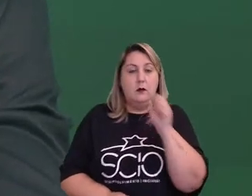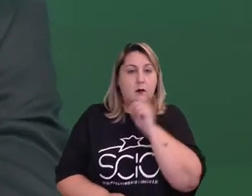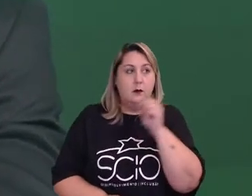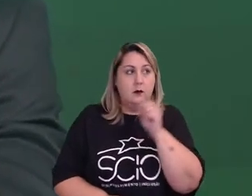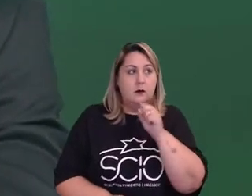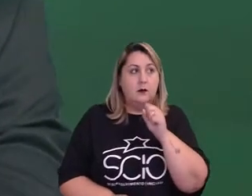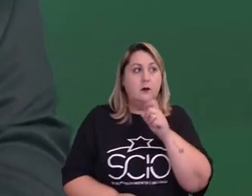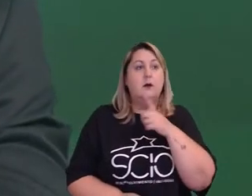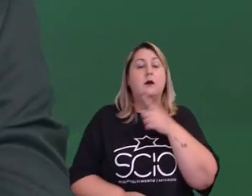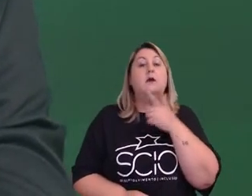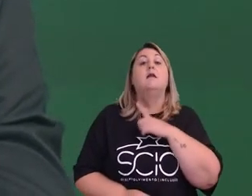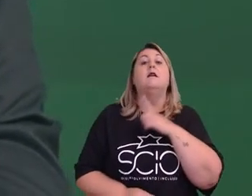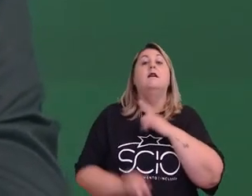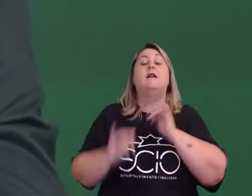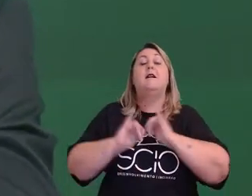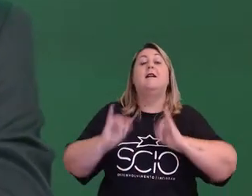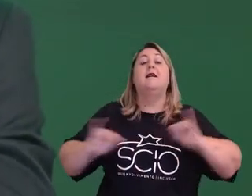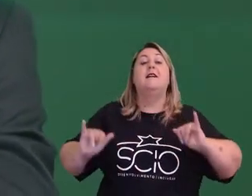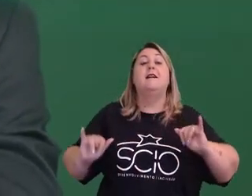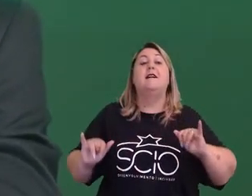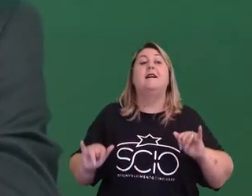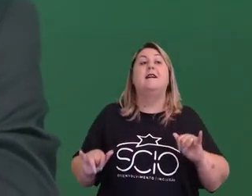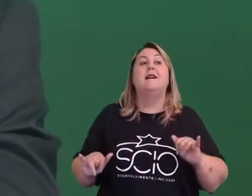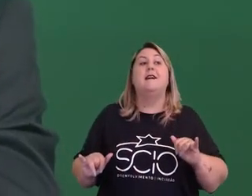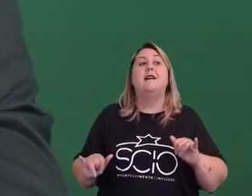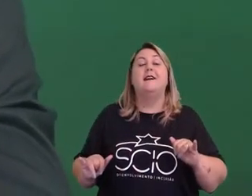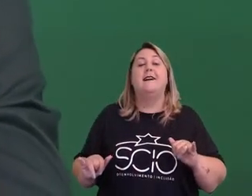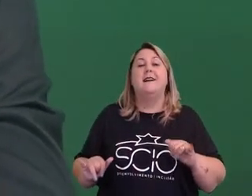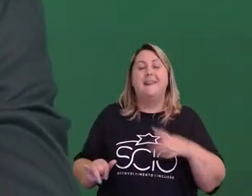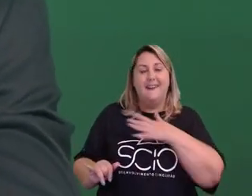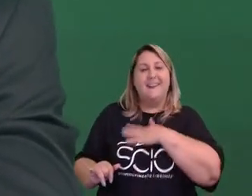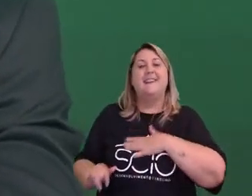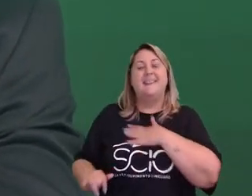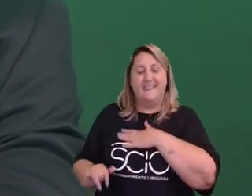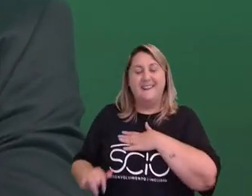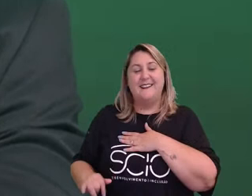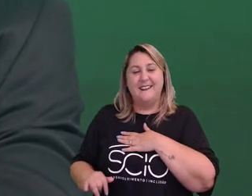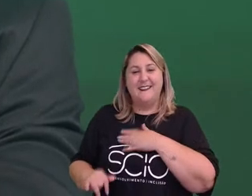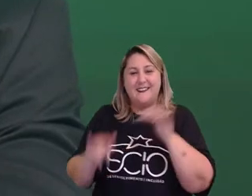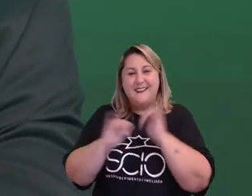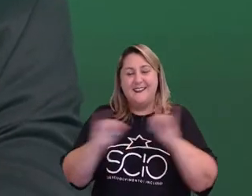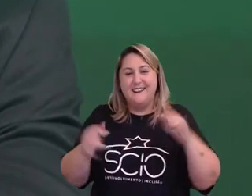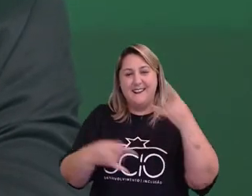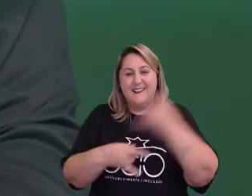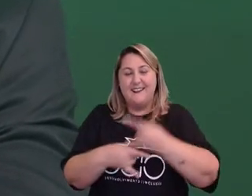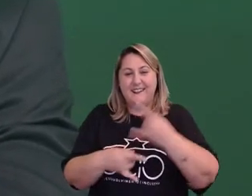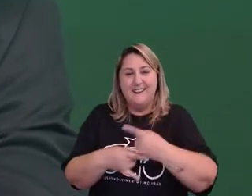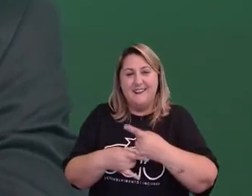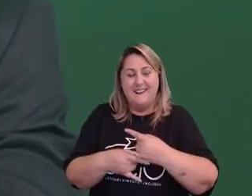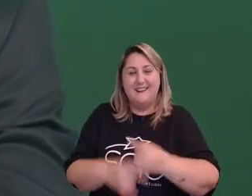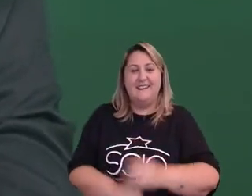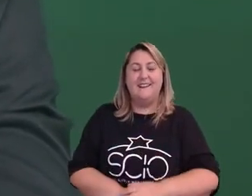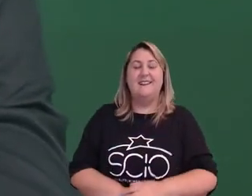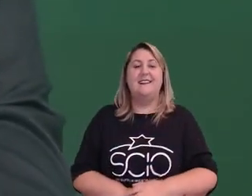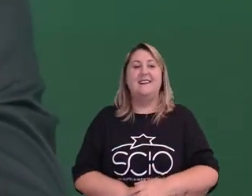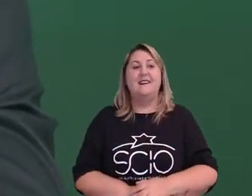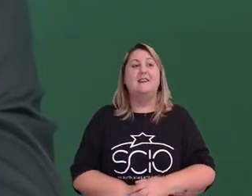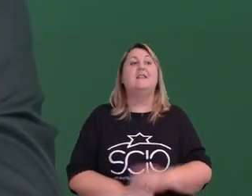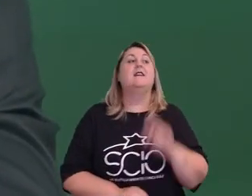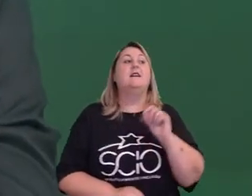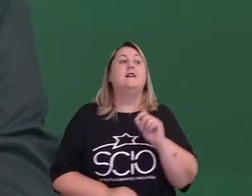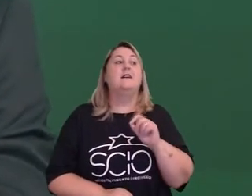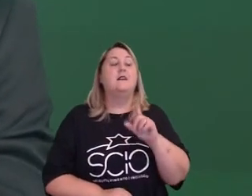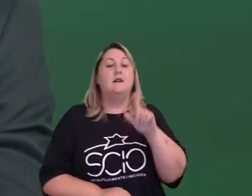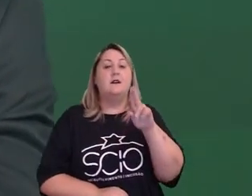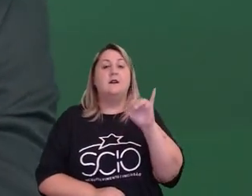@RogerFloresCantor, a gente vai repostar a sua publicação para que a gente possa divulgar essa live da Citrosuco, tá bom? E como o